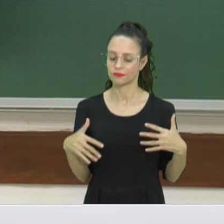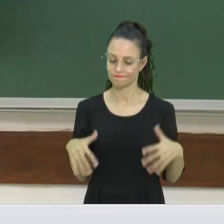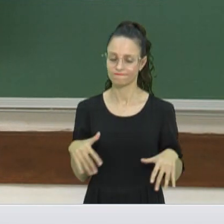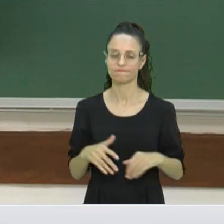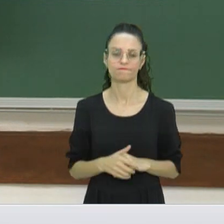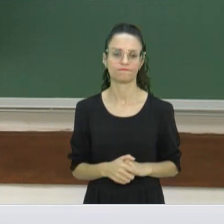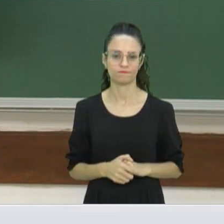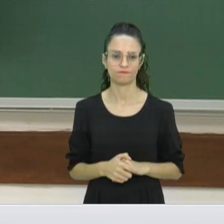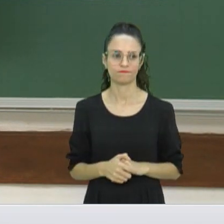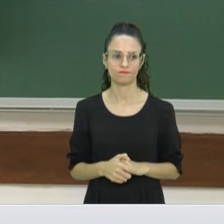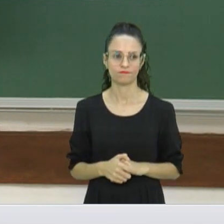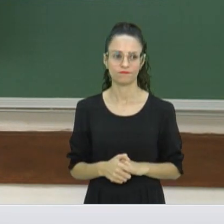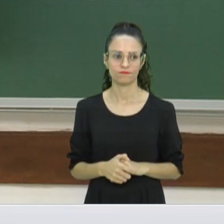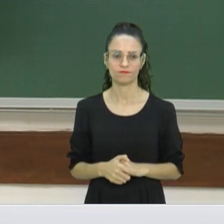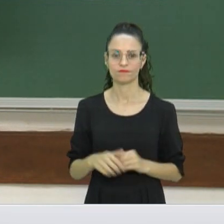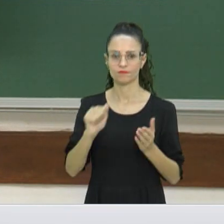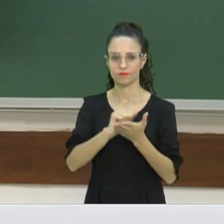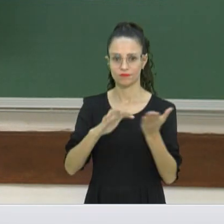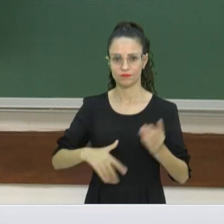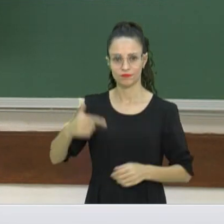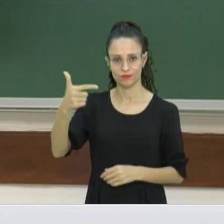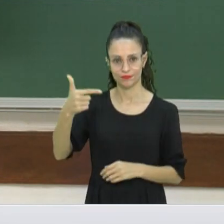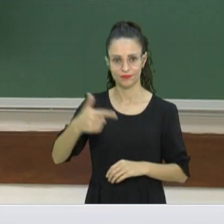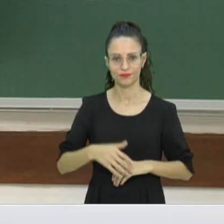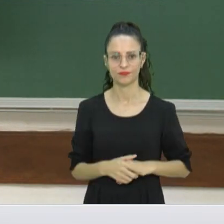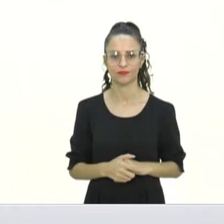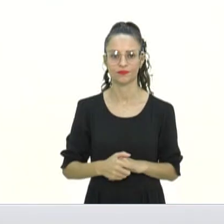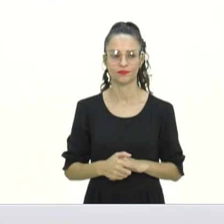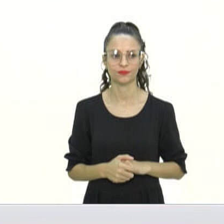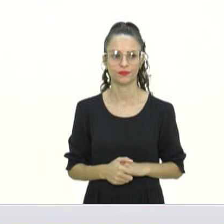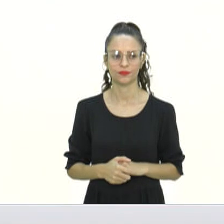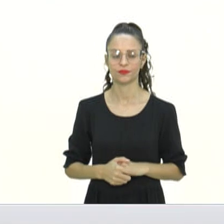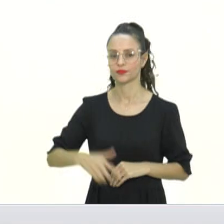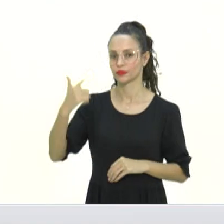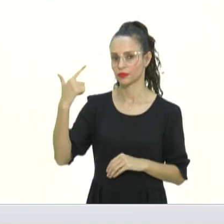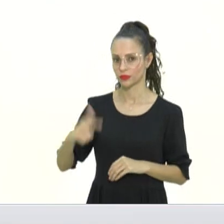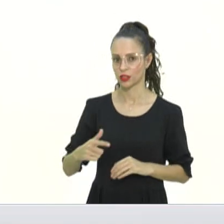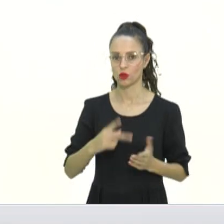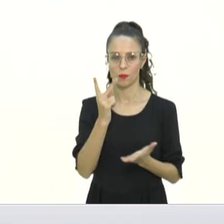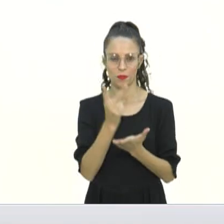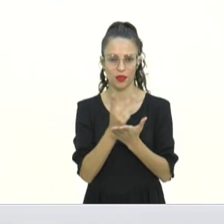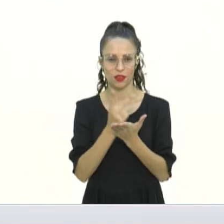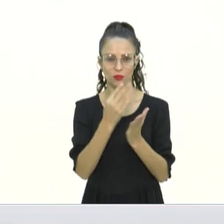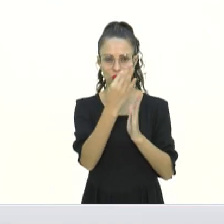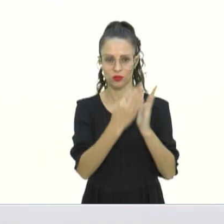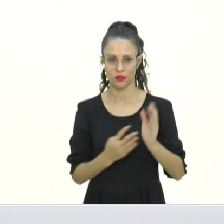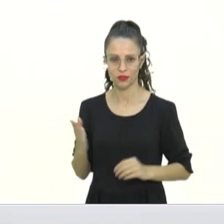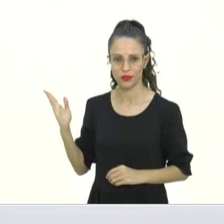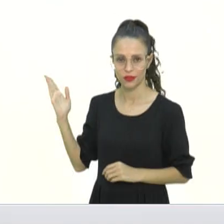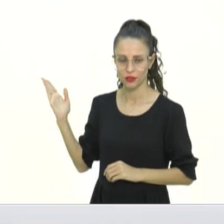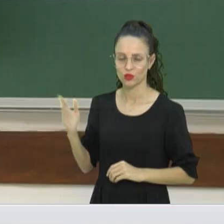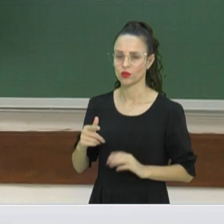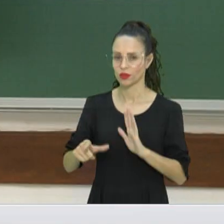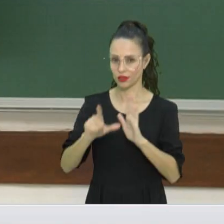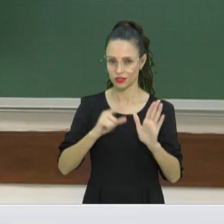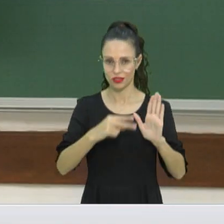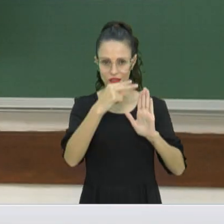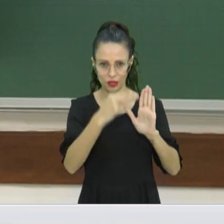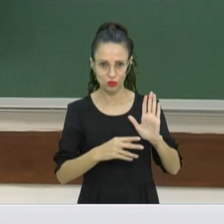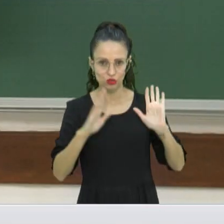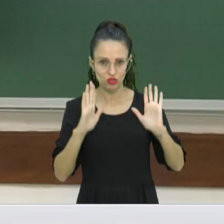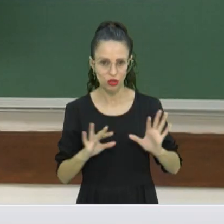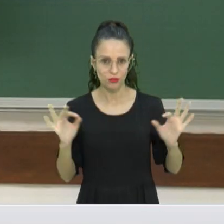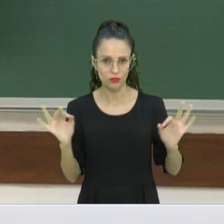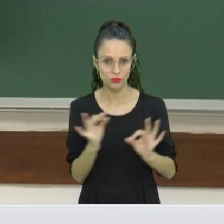situação. Atividade 2. Retomamos aqui o mesmo texto que nós acabamos de ler. Então,